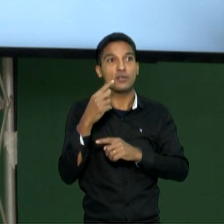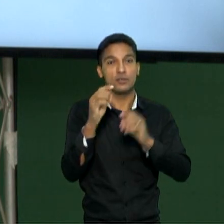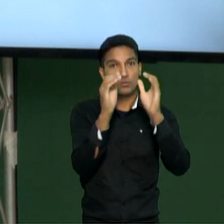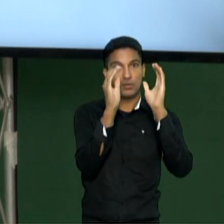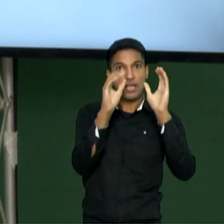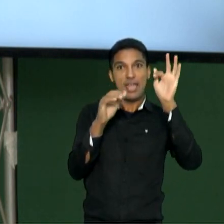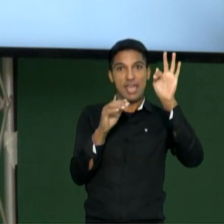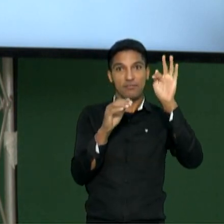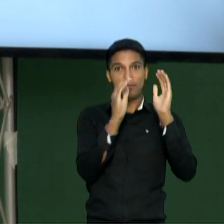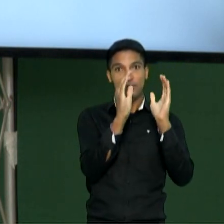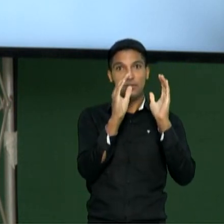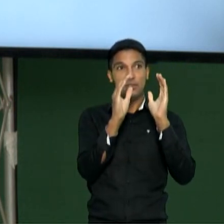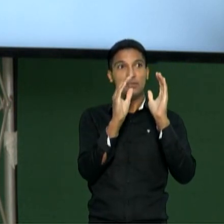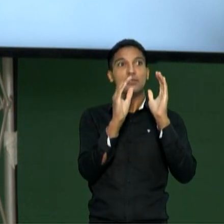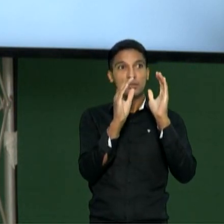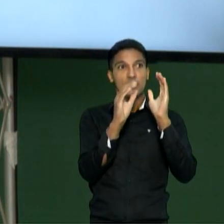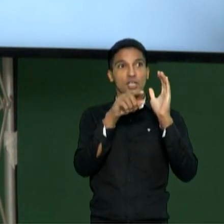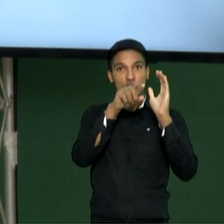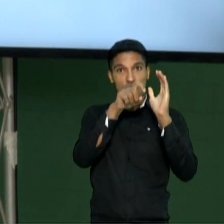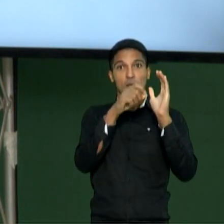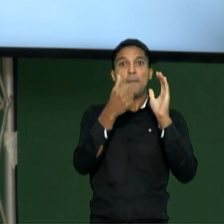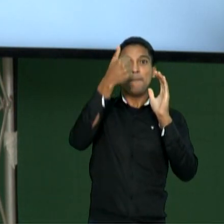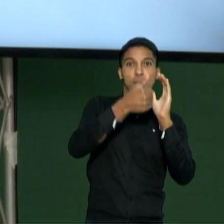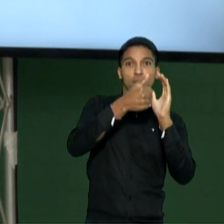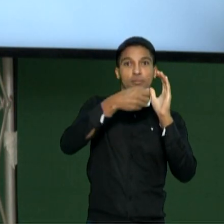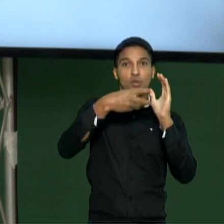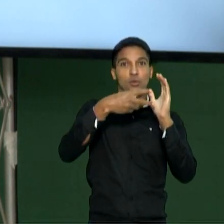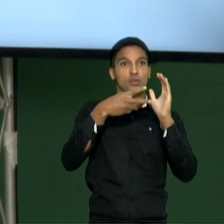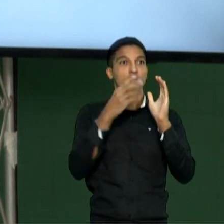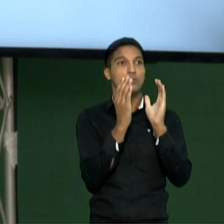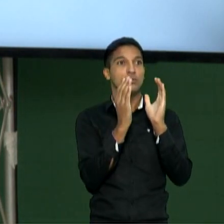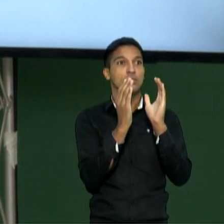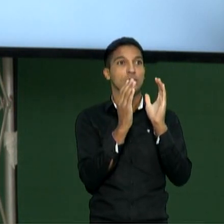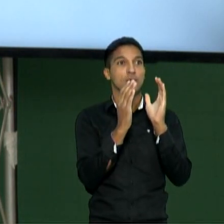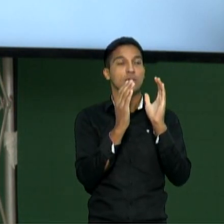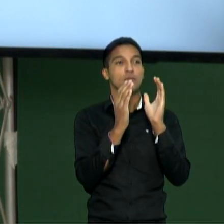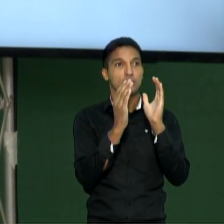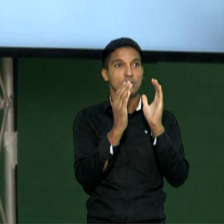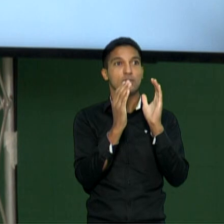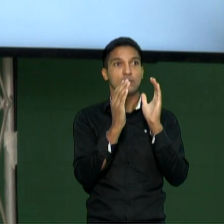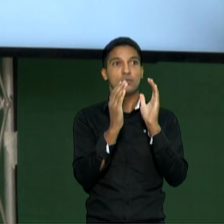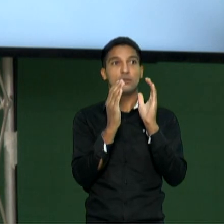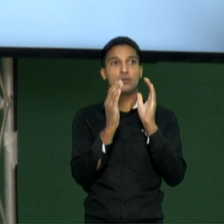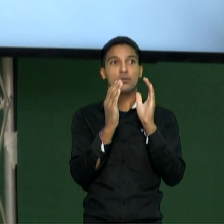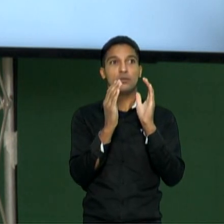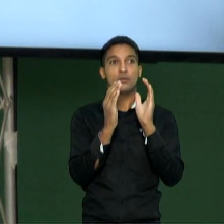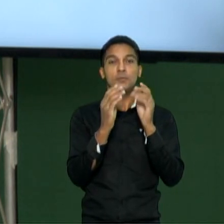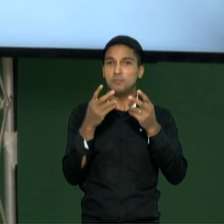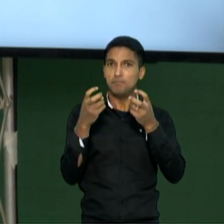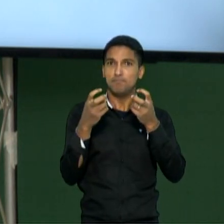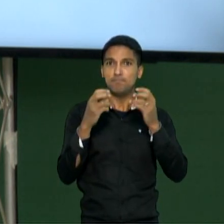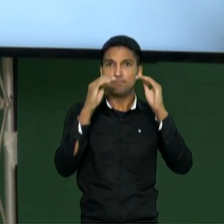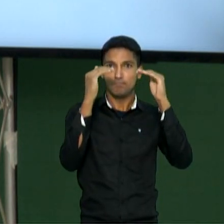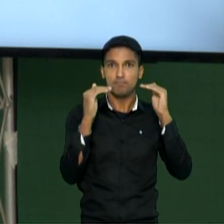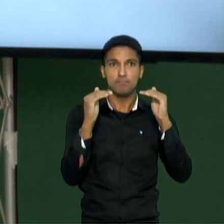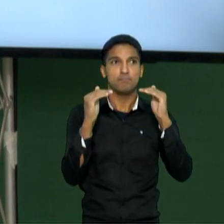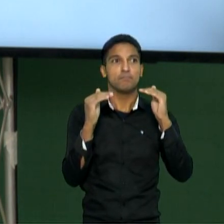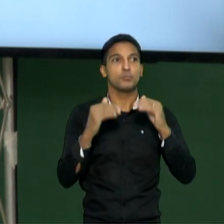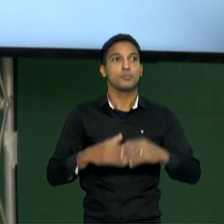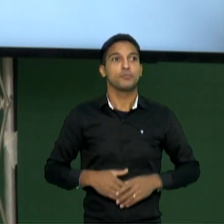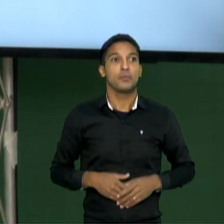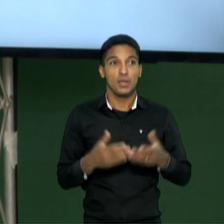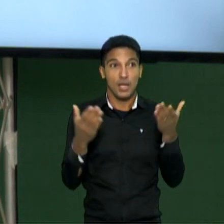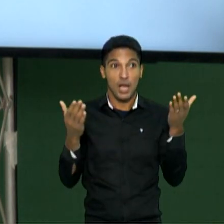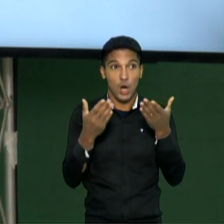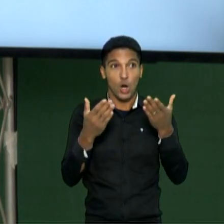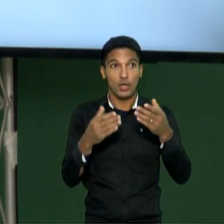por 2. 2 menos 1, 1, né? Vai aparecer na tabela o 1 aqui para a gente. E por fim,